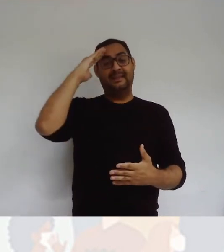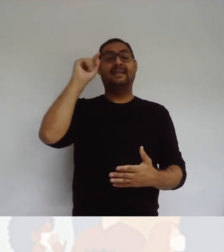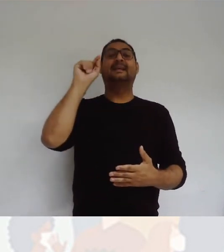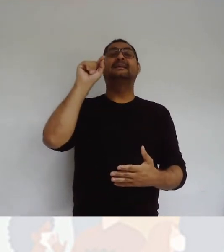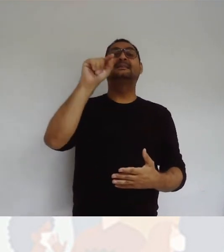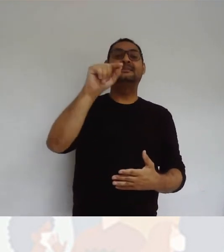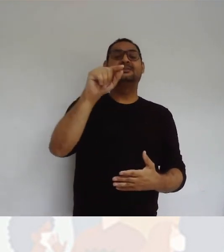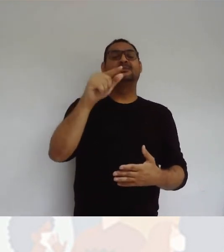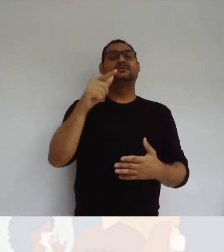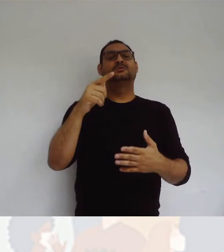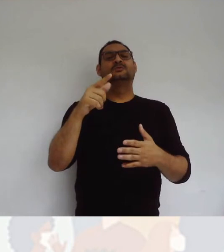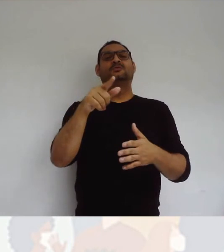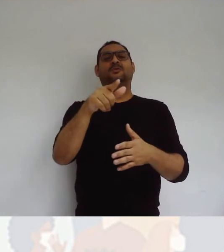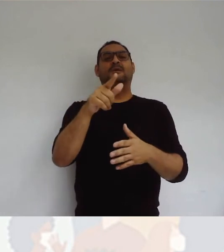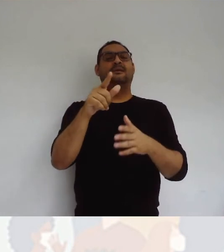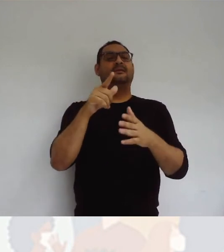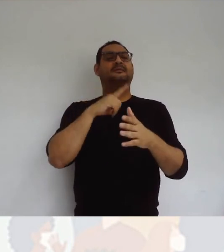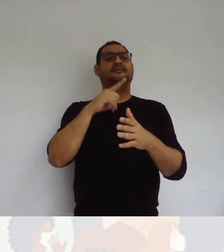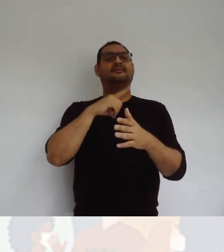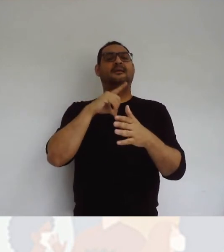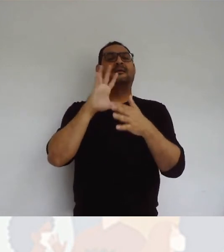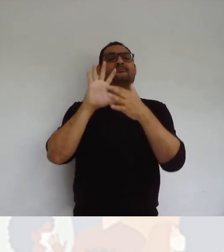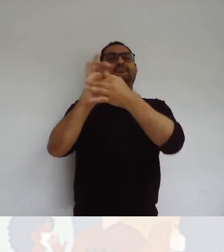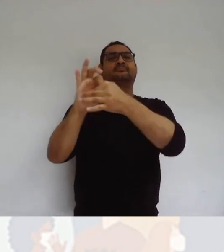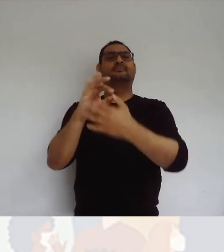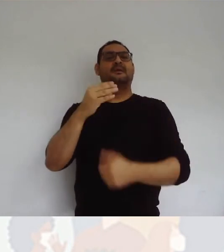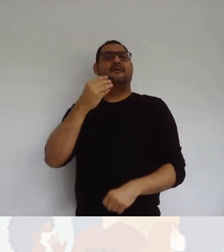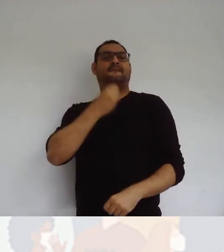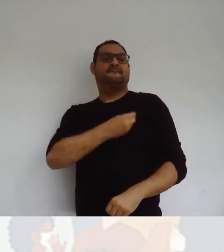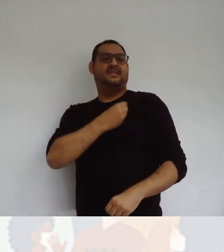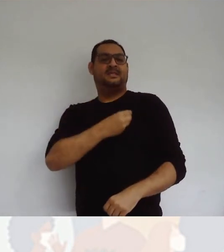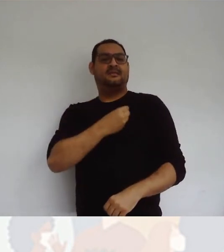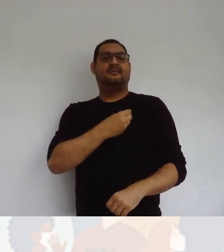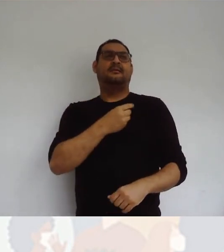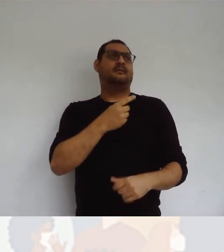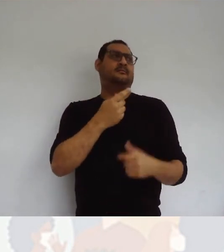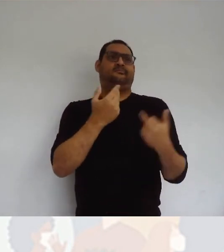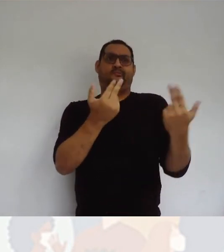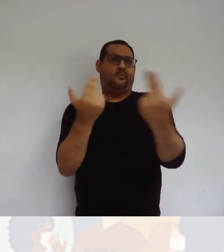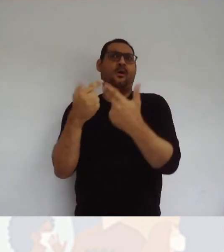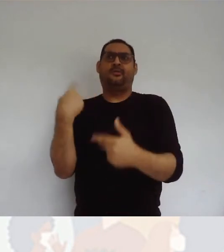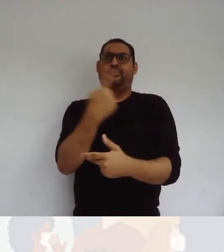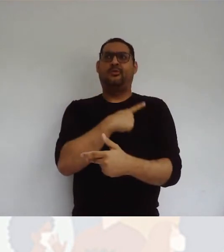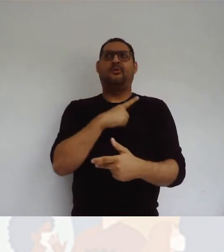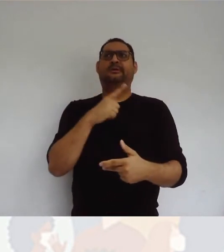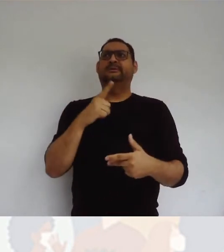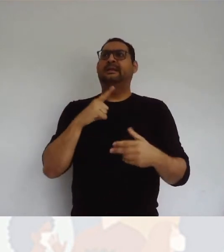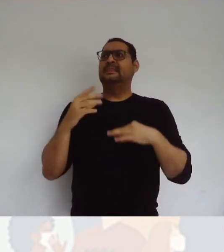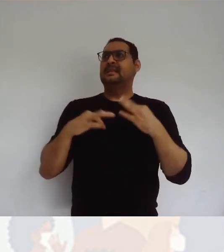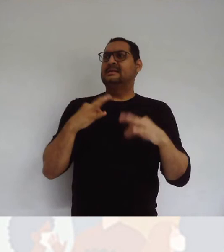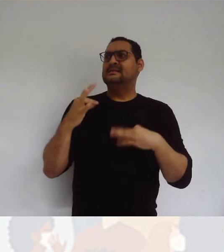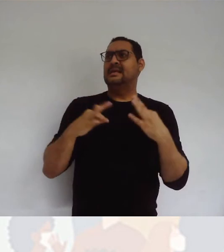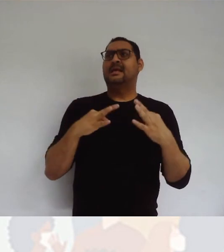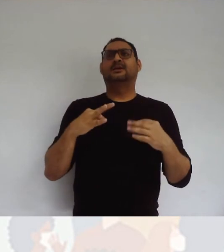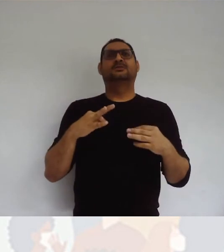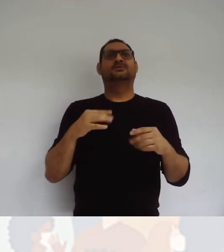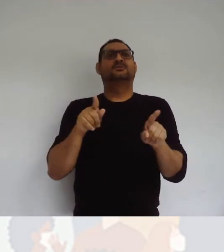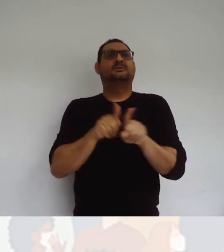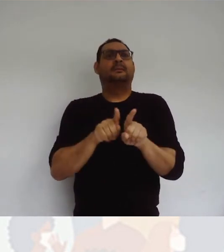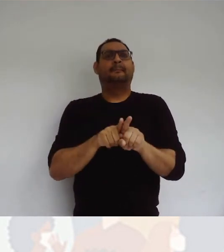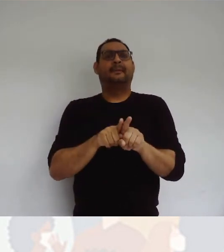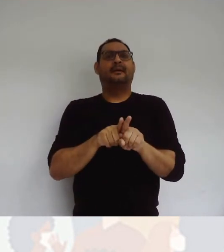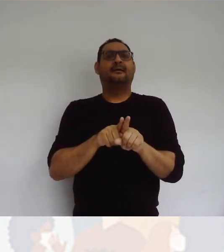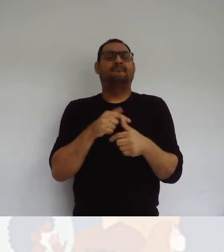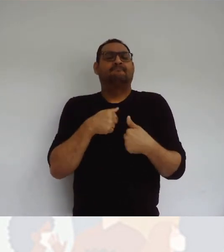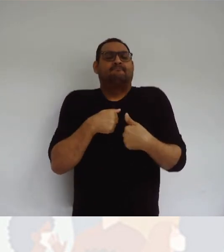cotidiano e essas projeções, como aquilo que todos sentimos, desejo, afeto. E eu lembro que, eu acho que é uma proposta da antropologia,